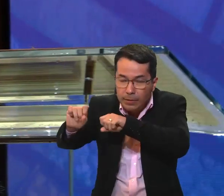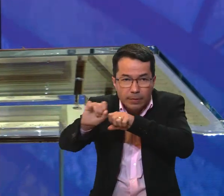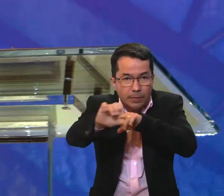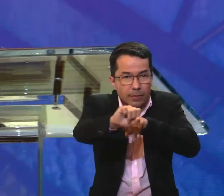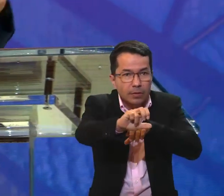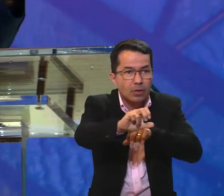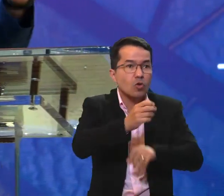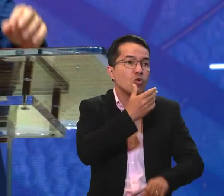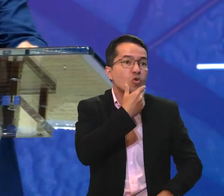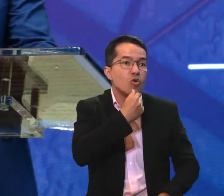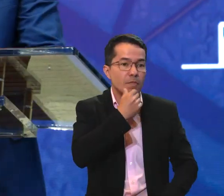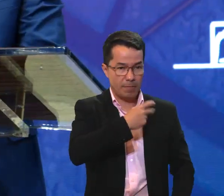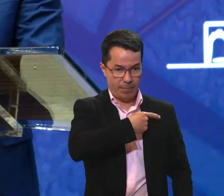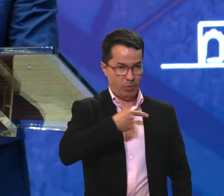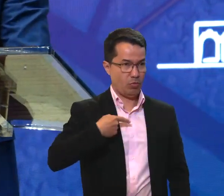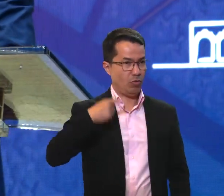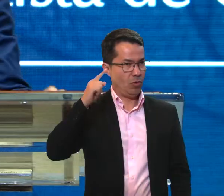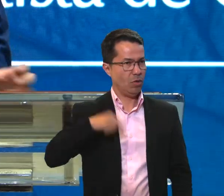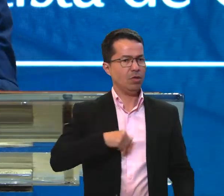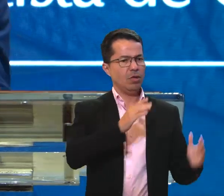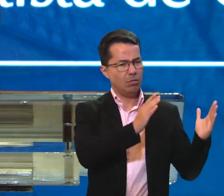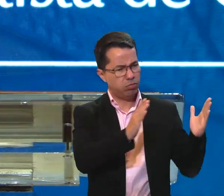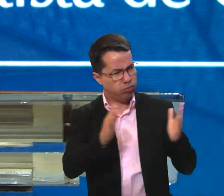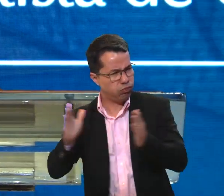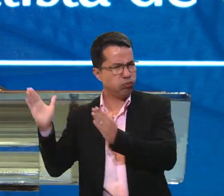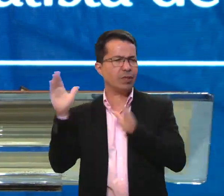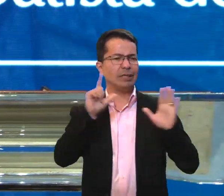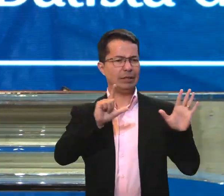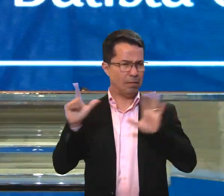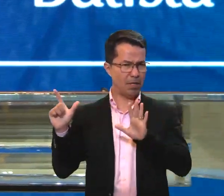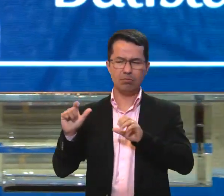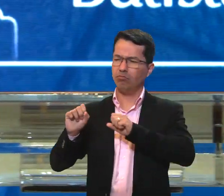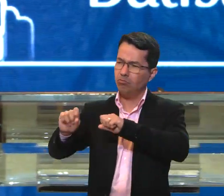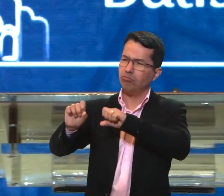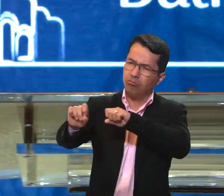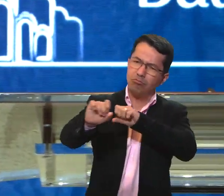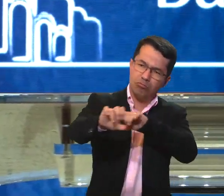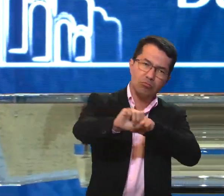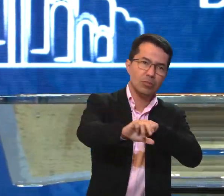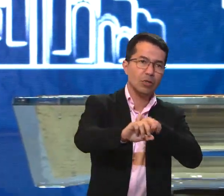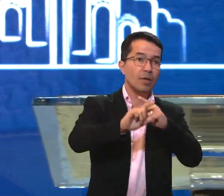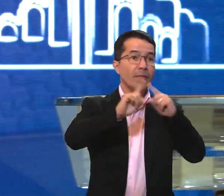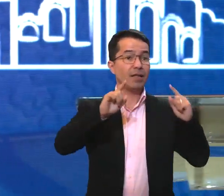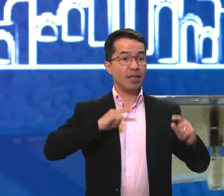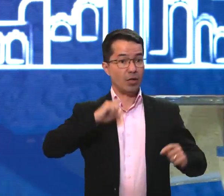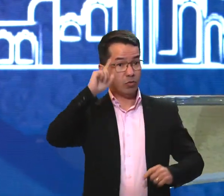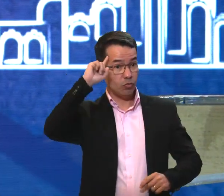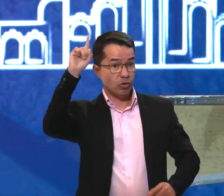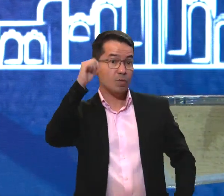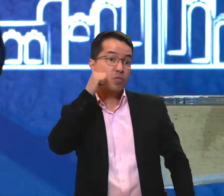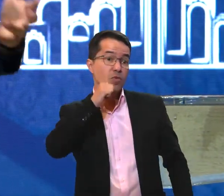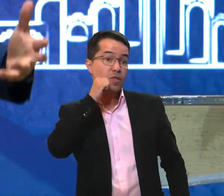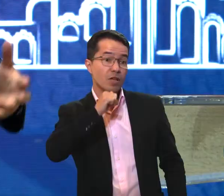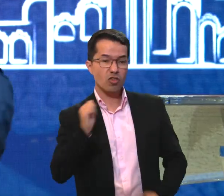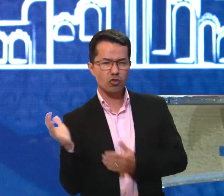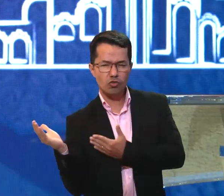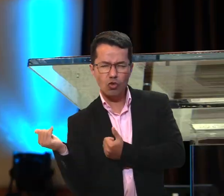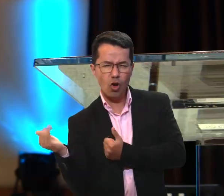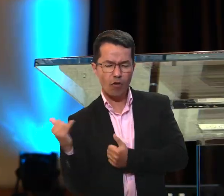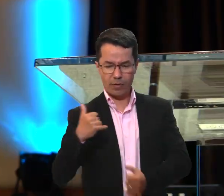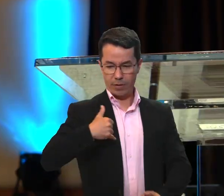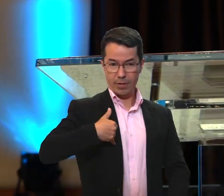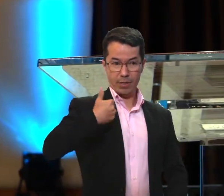bíblico semanalmente naquele lugar. E um dia ele conhece uma jovem, 14 anos, ela começa a participar